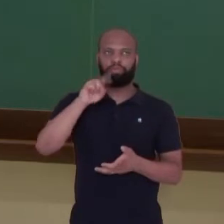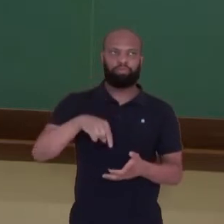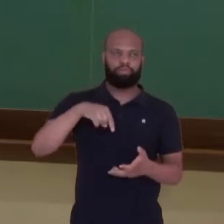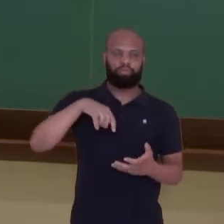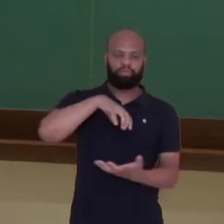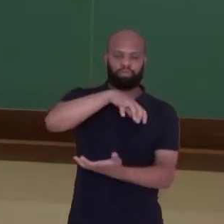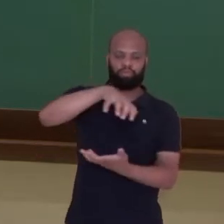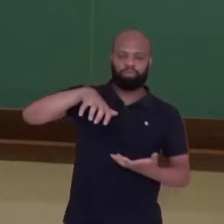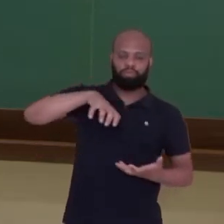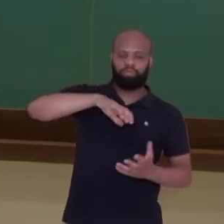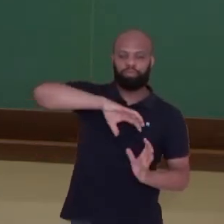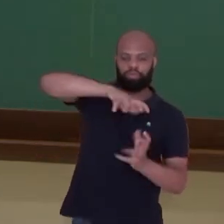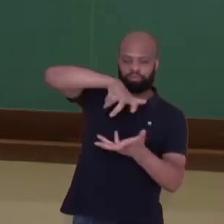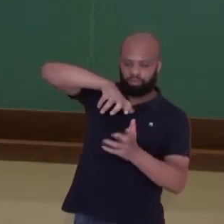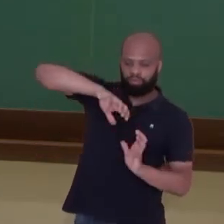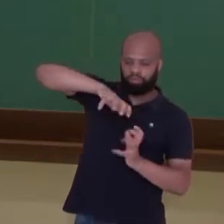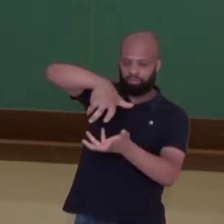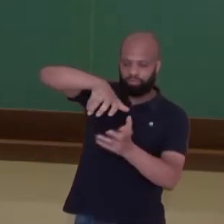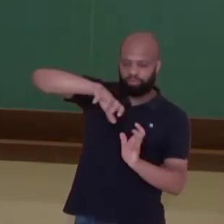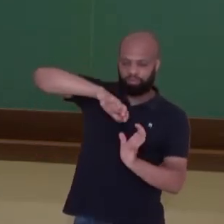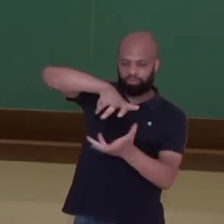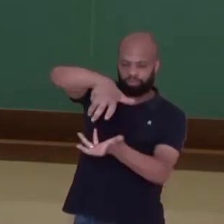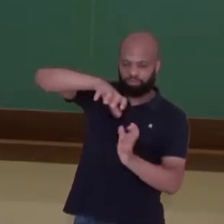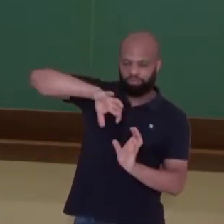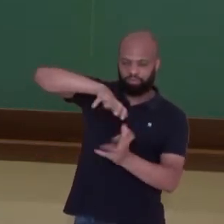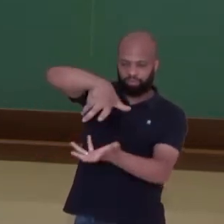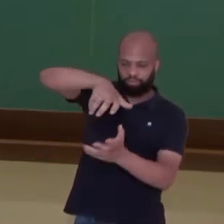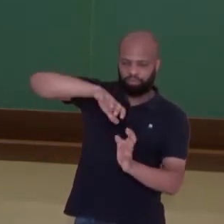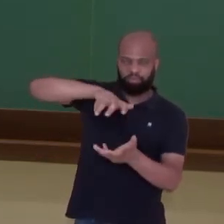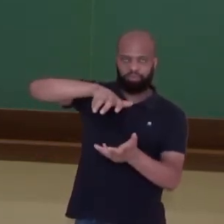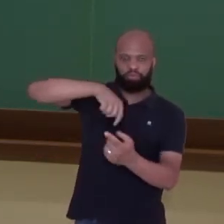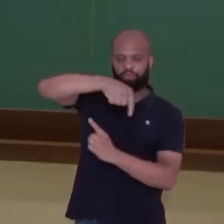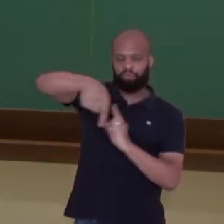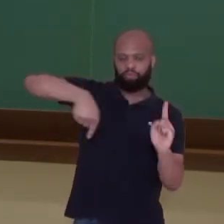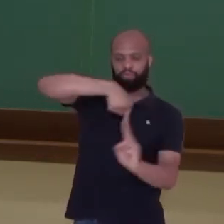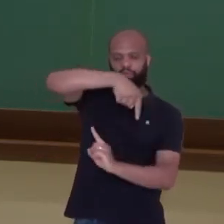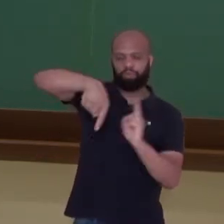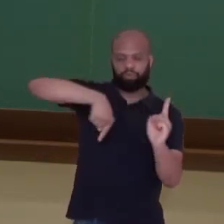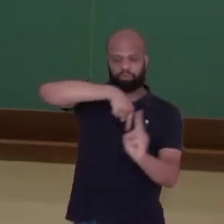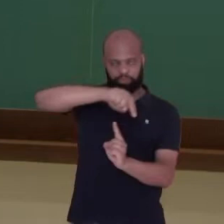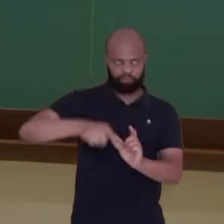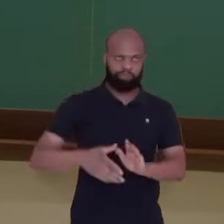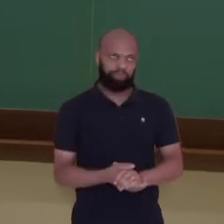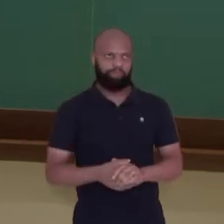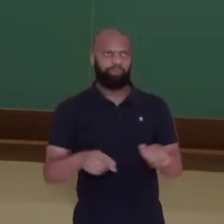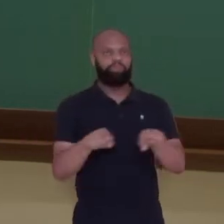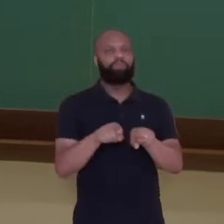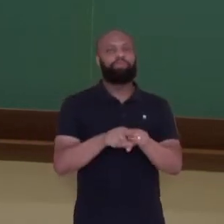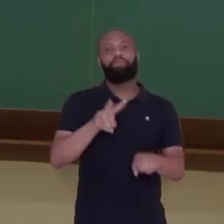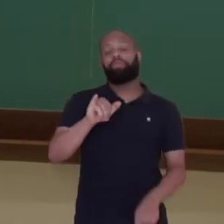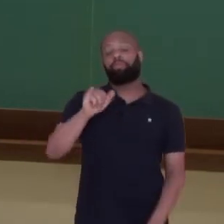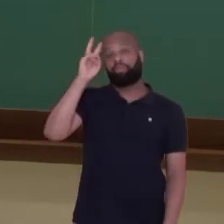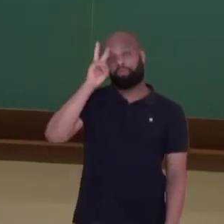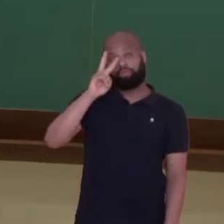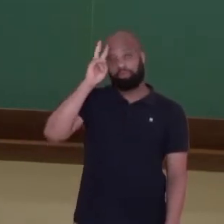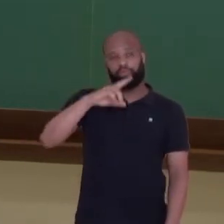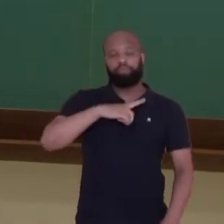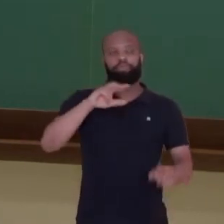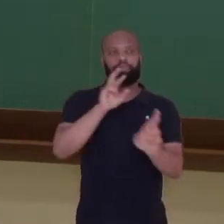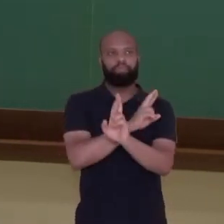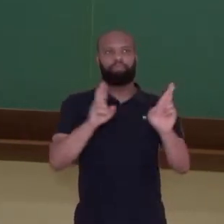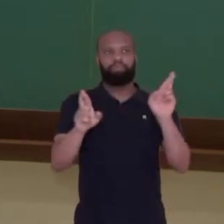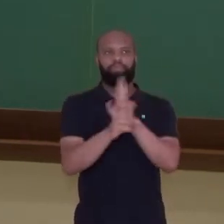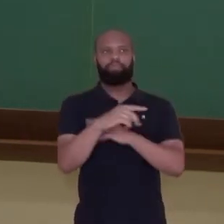torno do seu próprio eixo, a gente chama de rotação. Além disso, relembrar a relação entre a